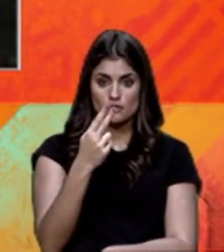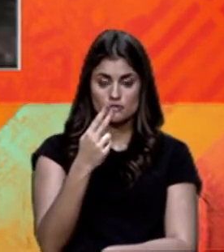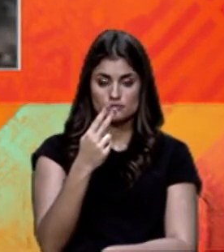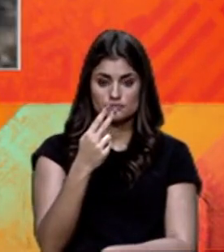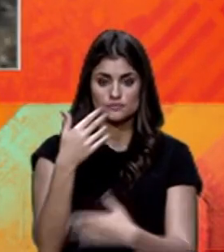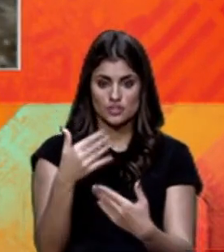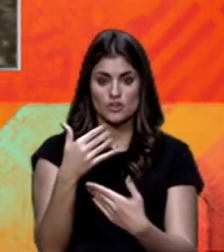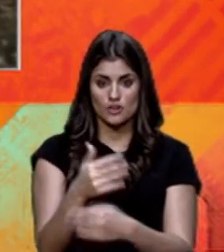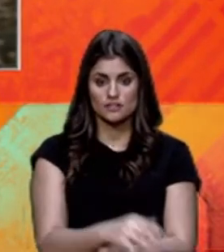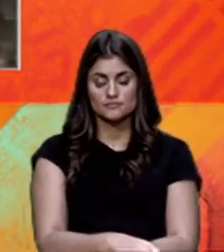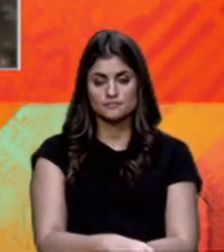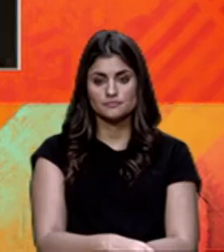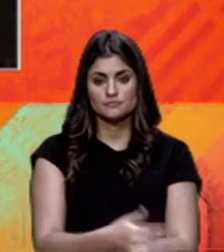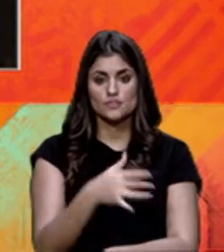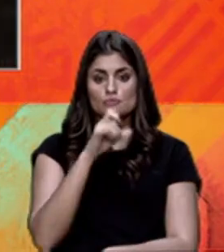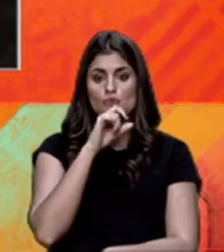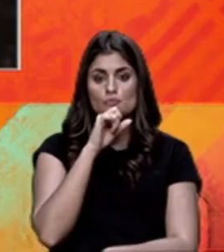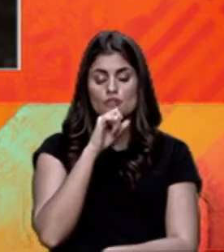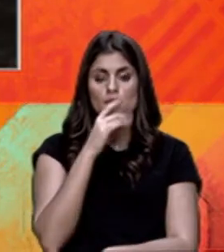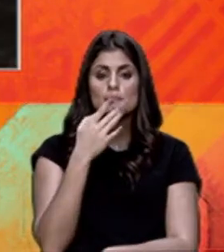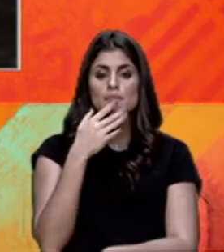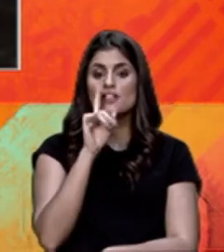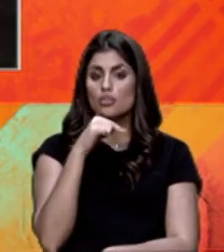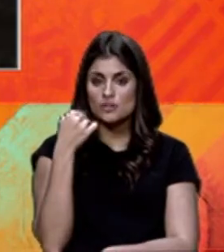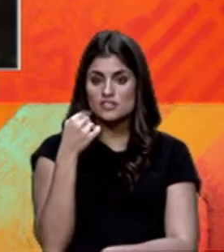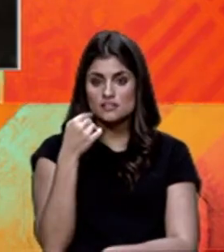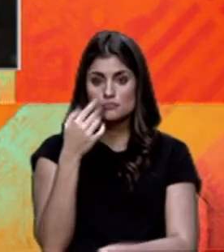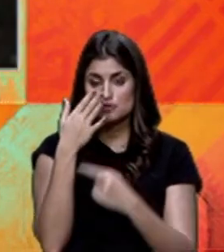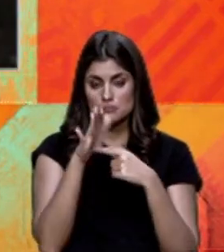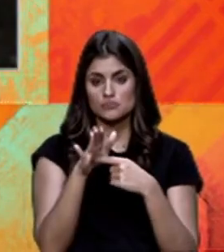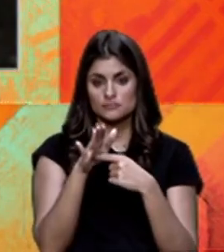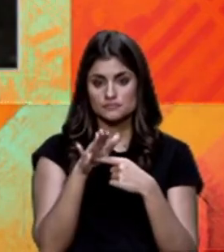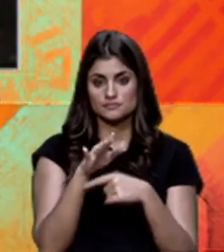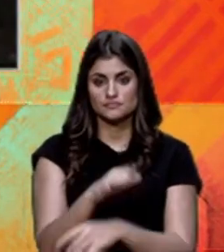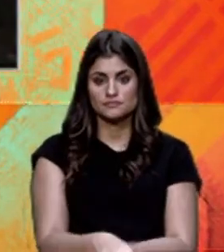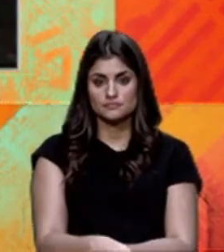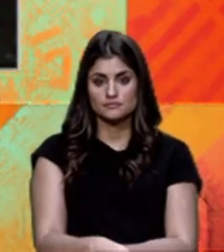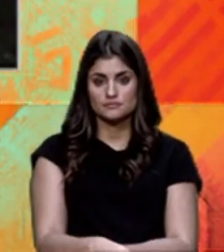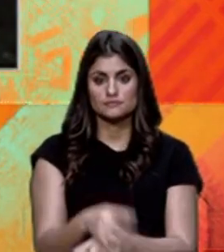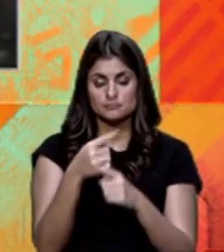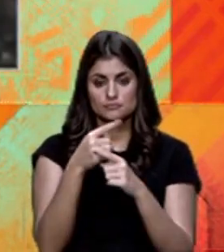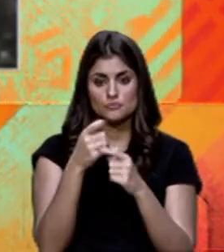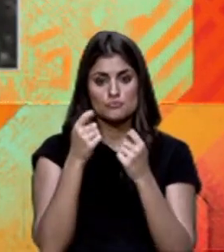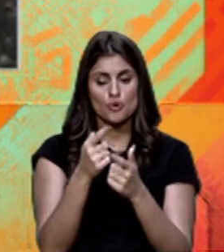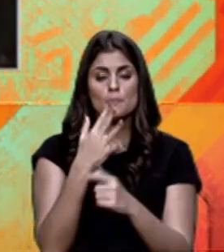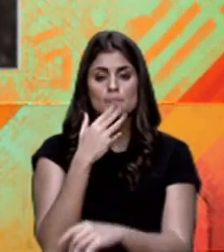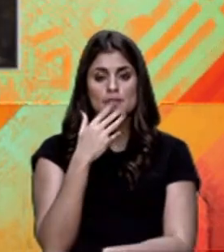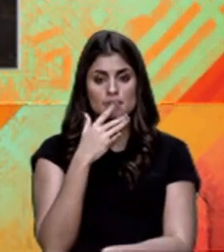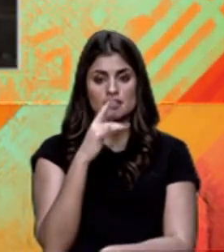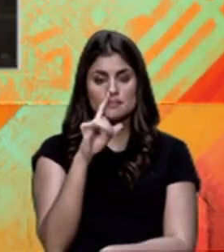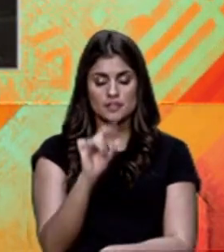colorau, mas podem usar aquele pimentão doce fumado, sim, por exemplo. Sim, vou sim. Vou cortar aqui um pitado de piripiri. E